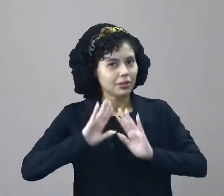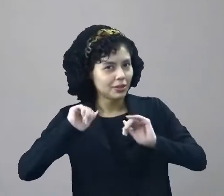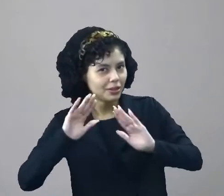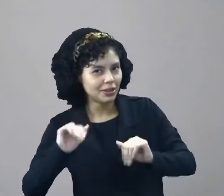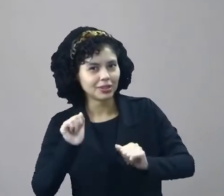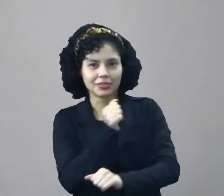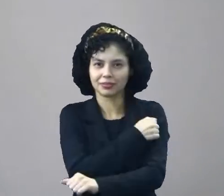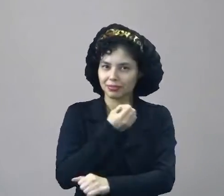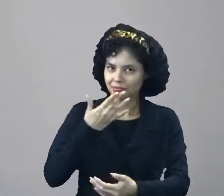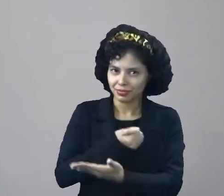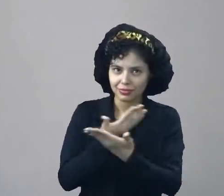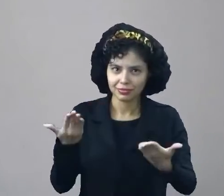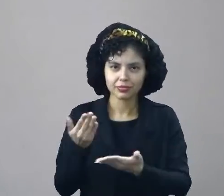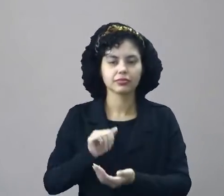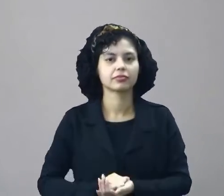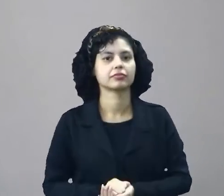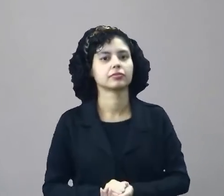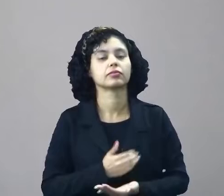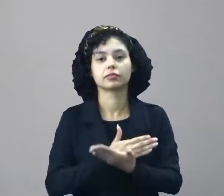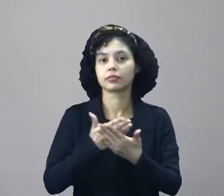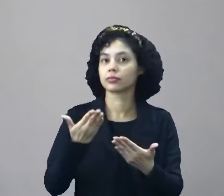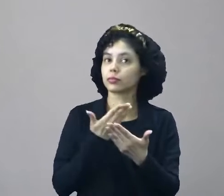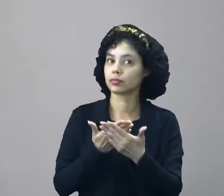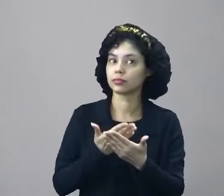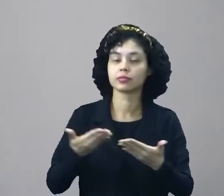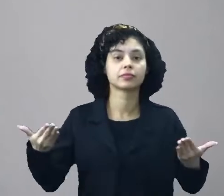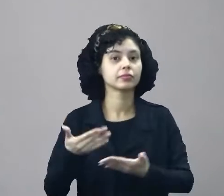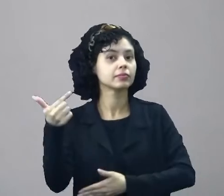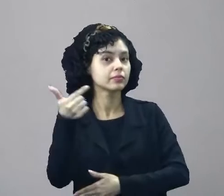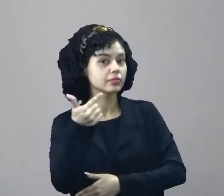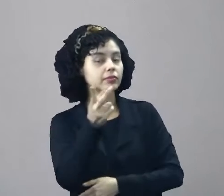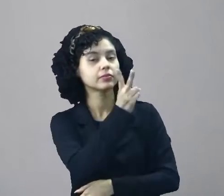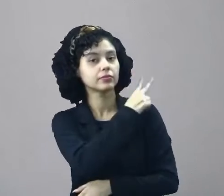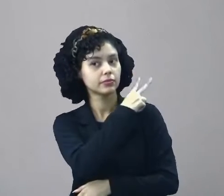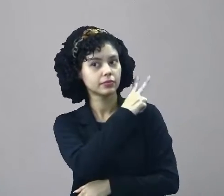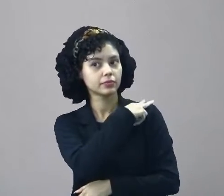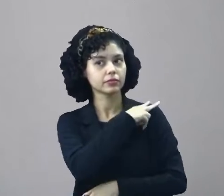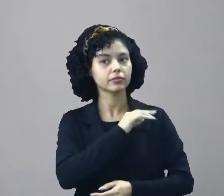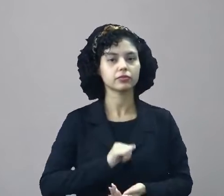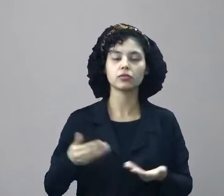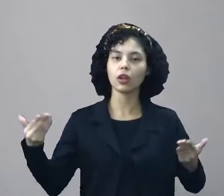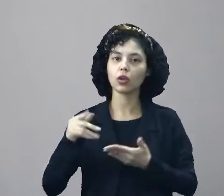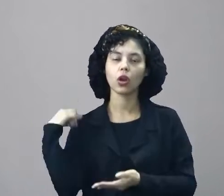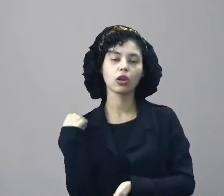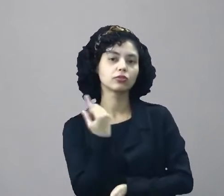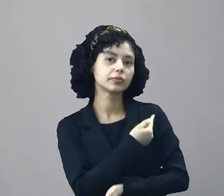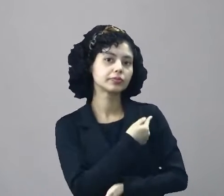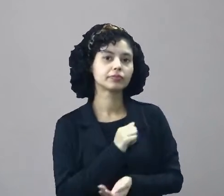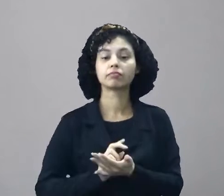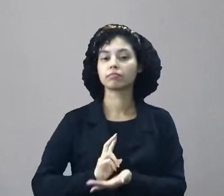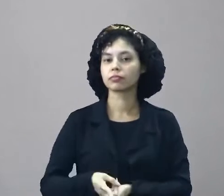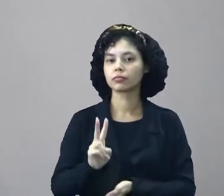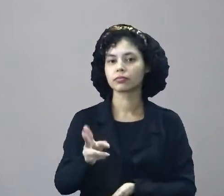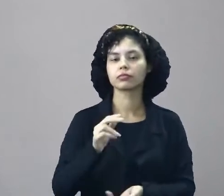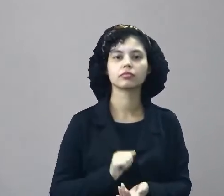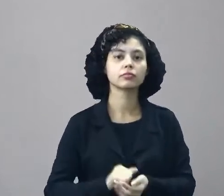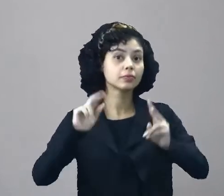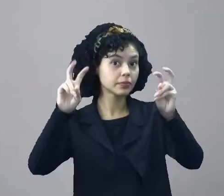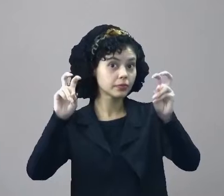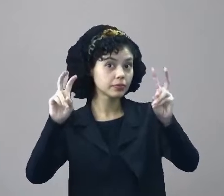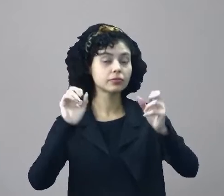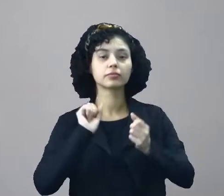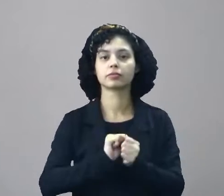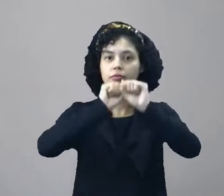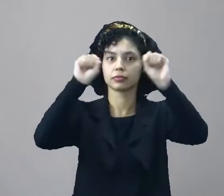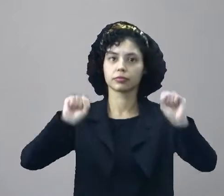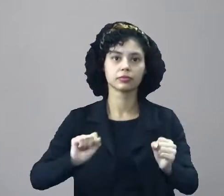Olá, alunos, tudo bem? Vamos começar a nossa aula da segunda série do ensino médio e hoje nós vamos continuar o nosso assunto